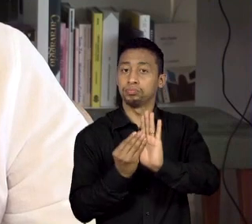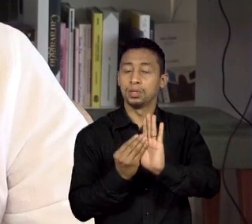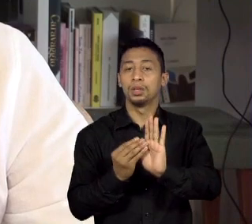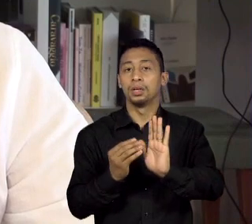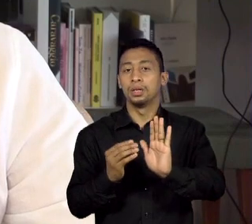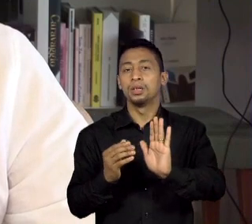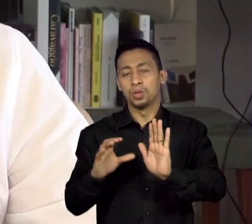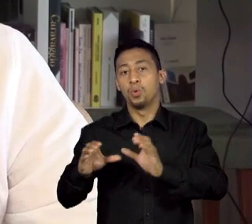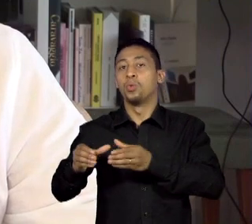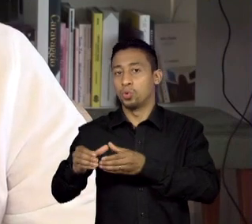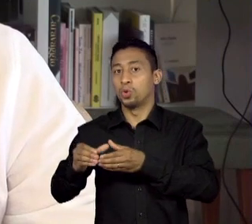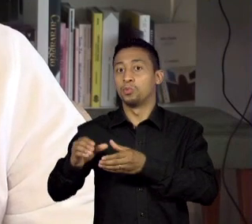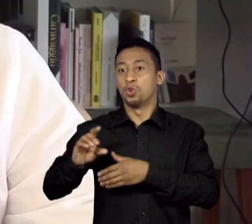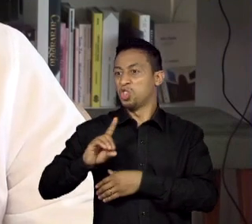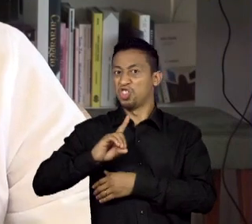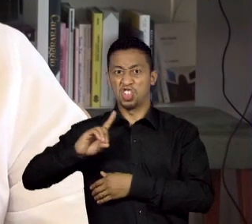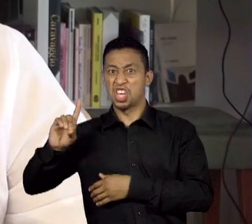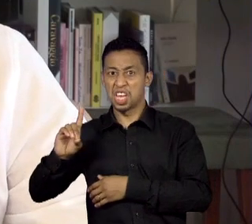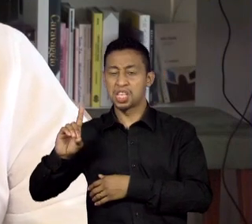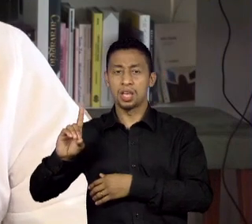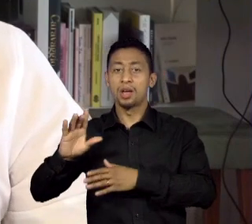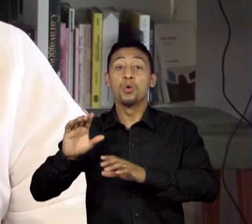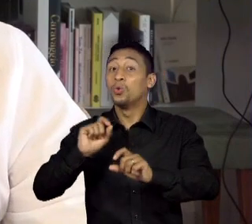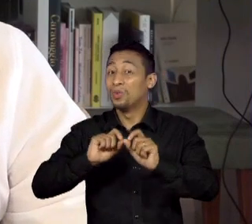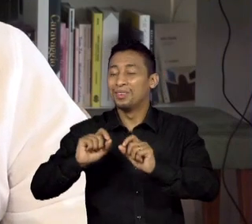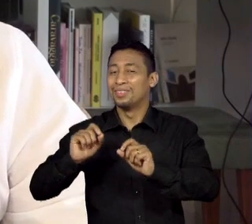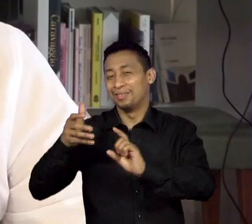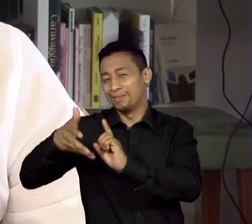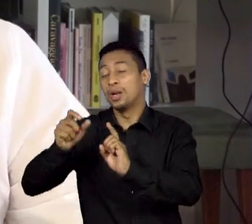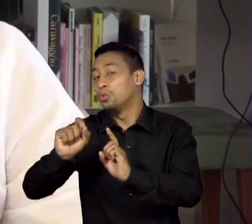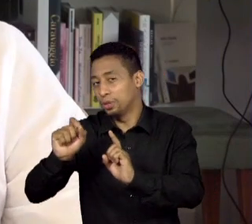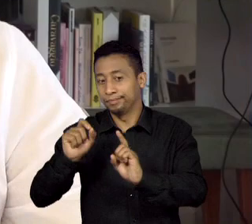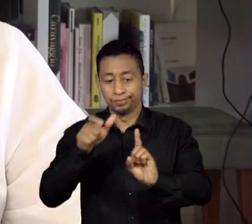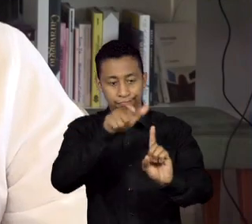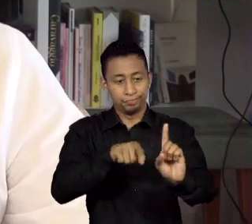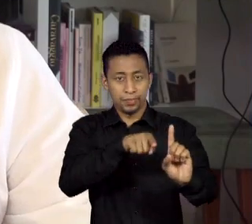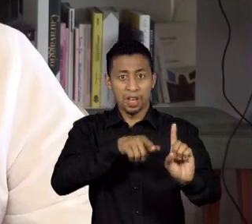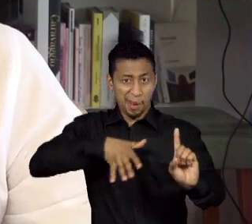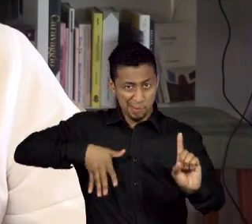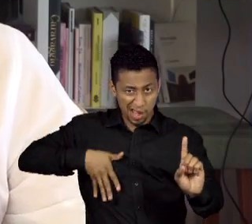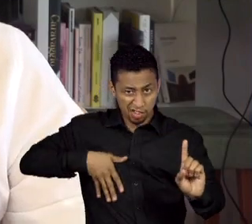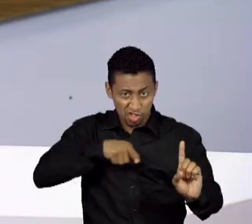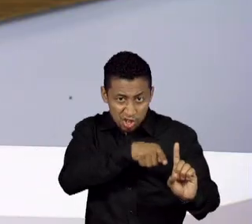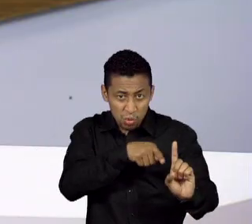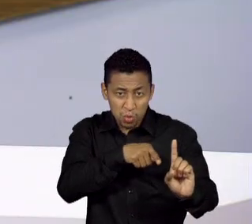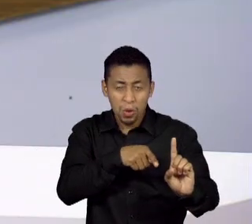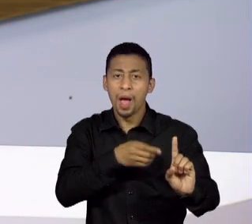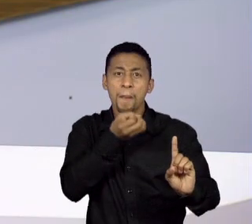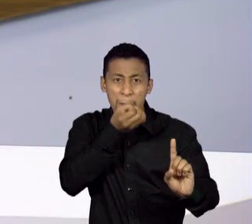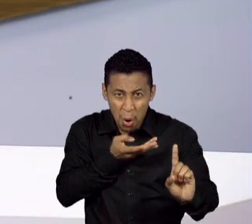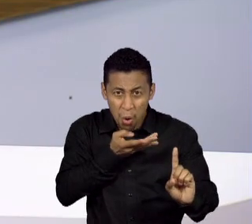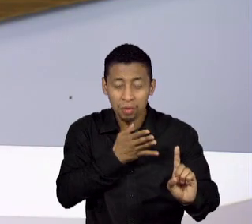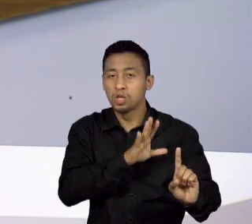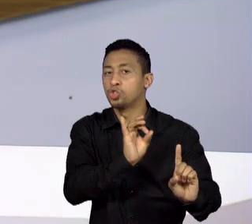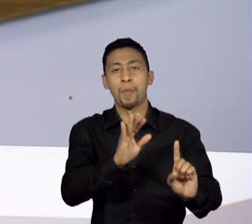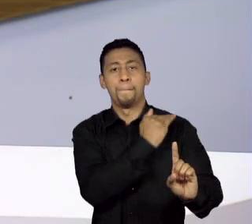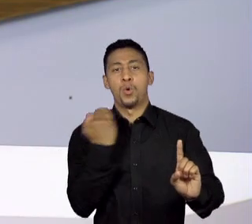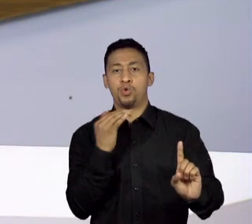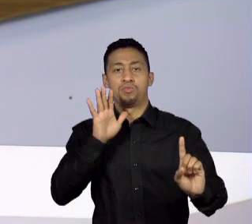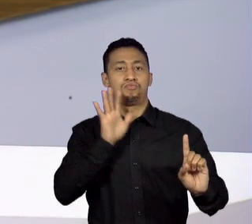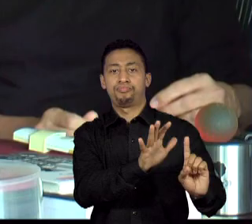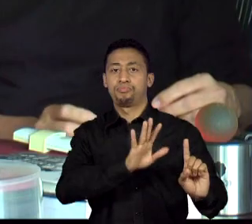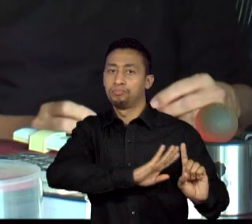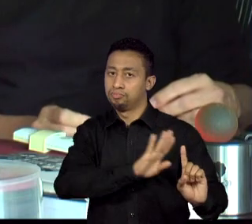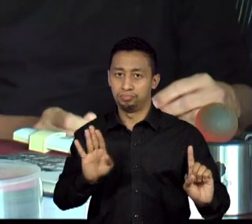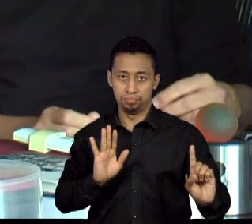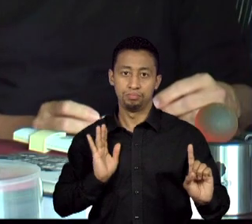é bandido bom é bandido morto, que é uma má solução para a questão. Armar e tudo isso, né? É